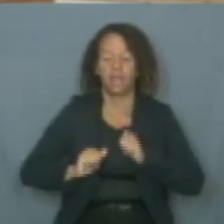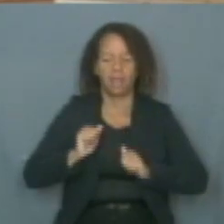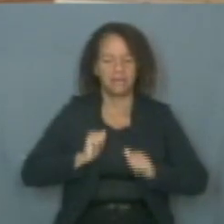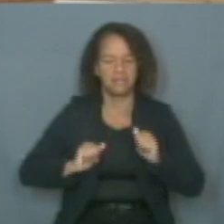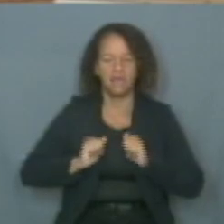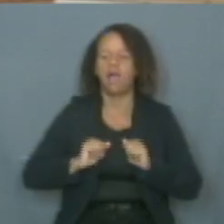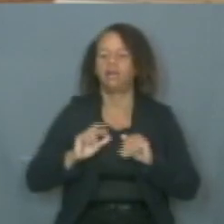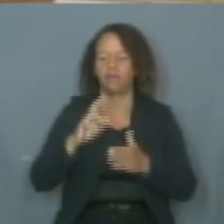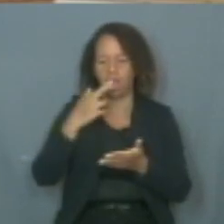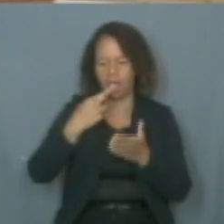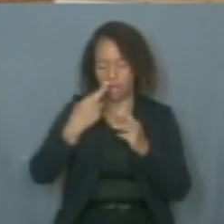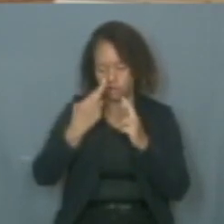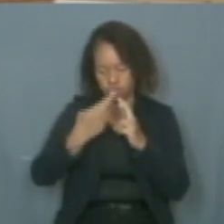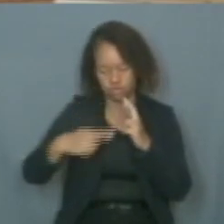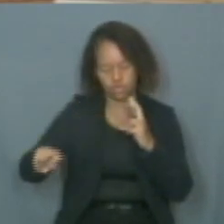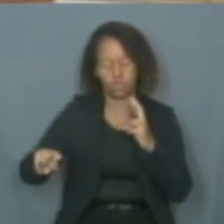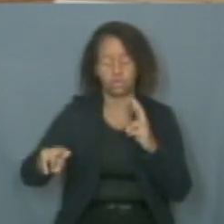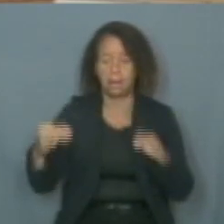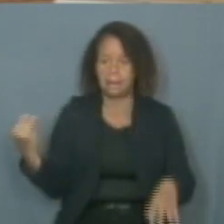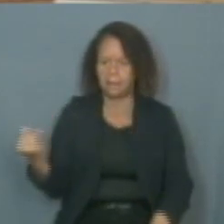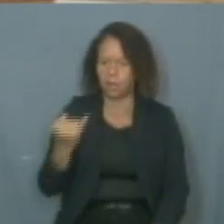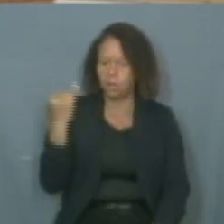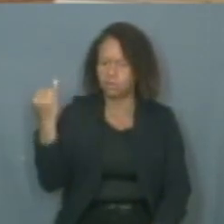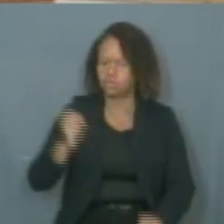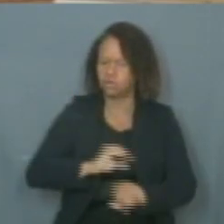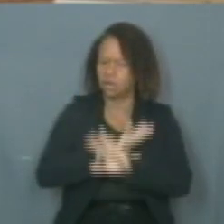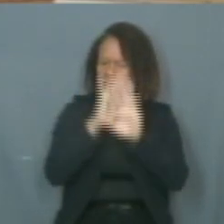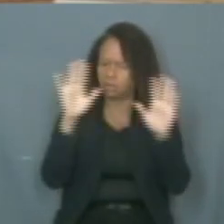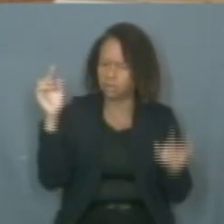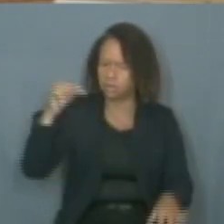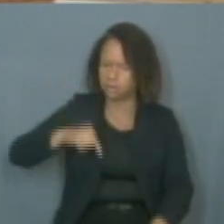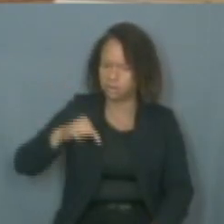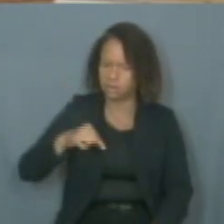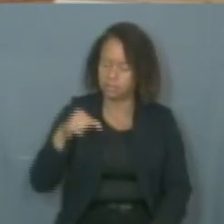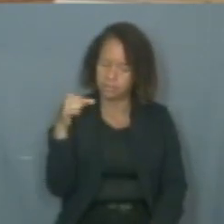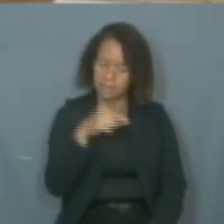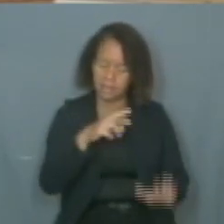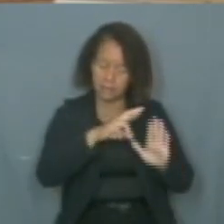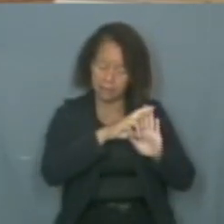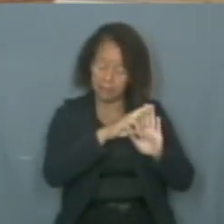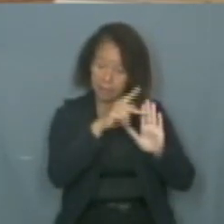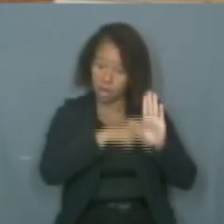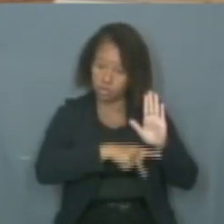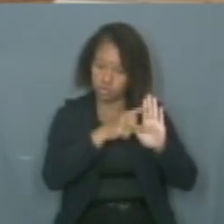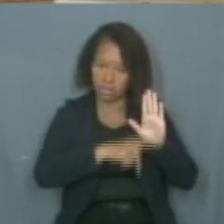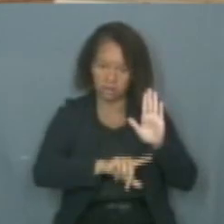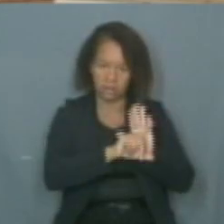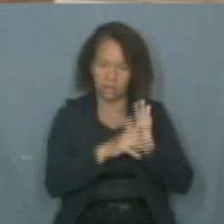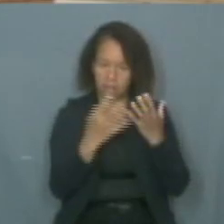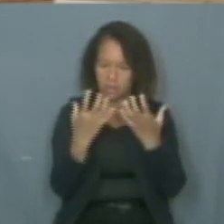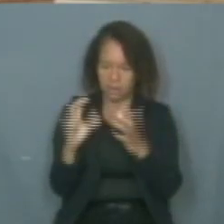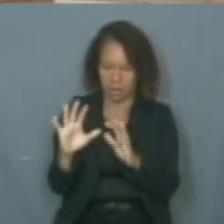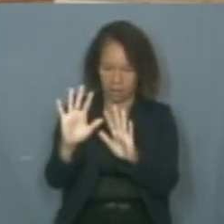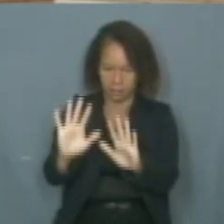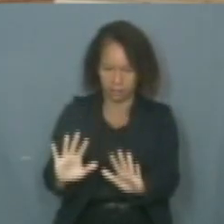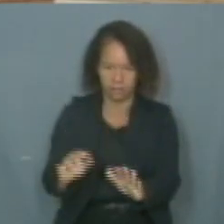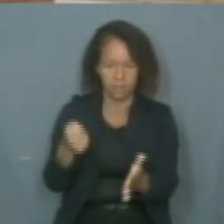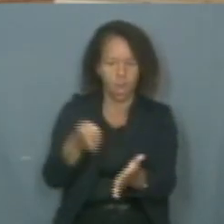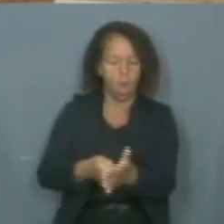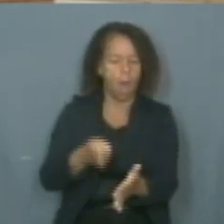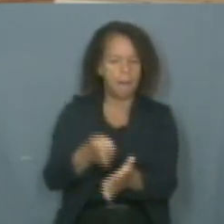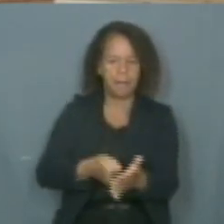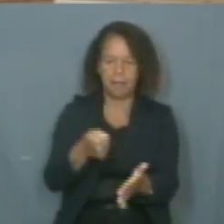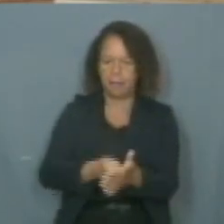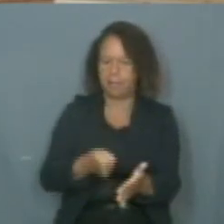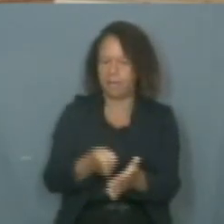religiosos. Eu acho importante deixar claro aqui, tá? Esse projeto de lei não quer, primeiro,